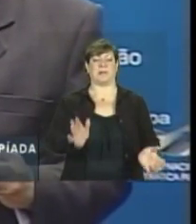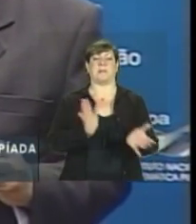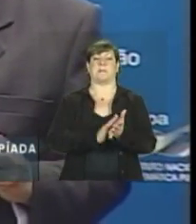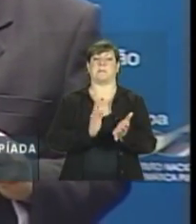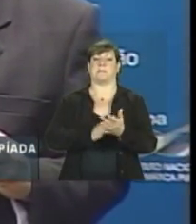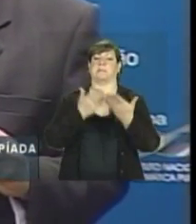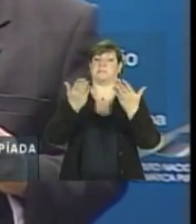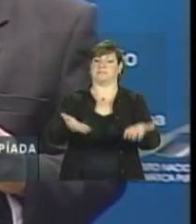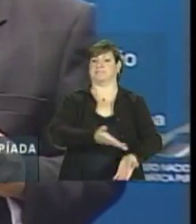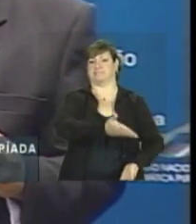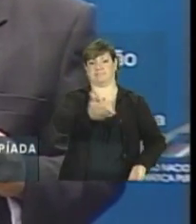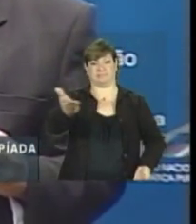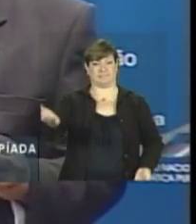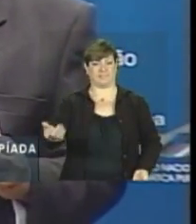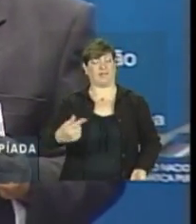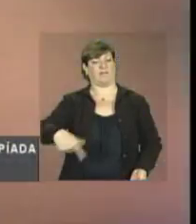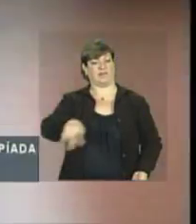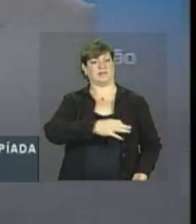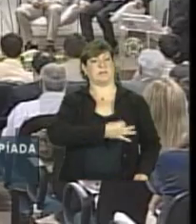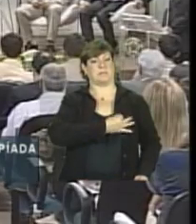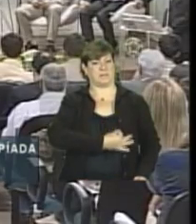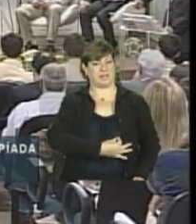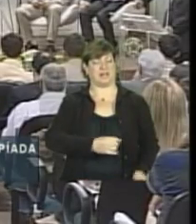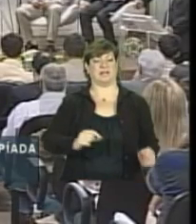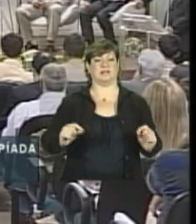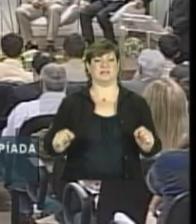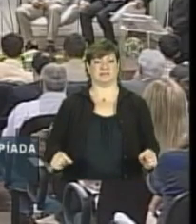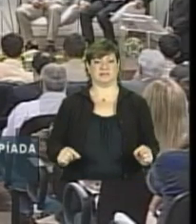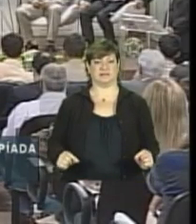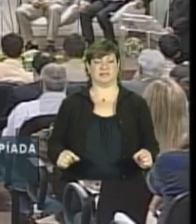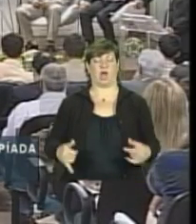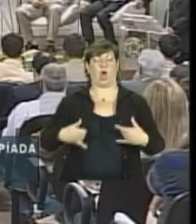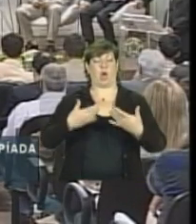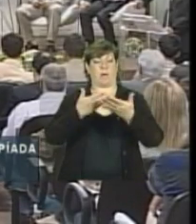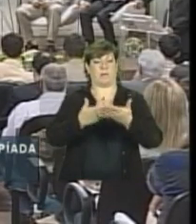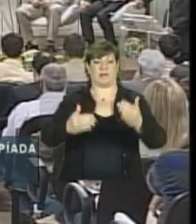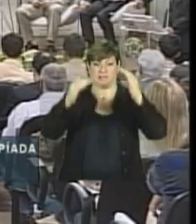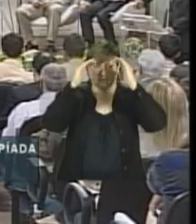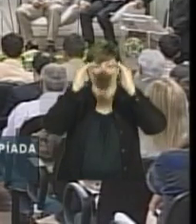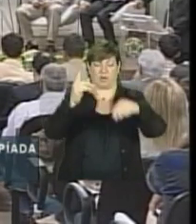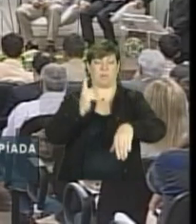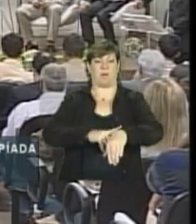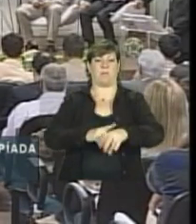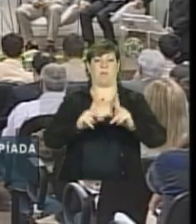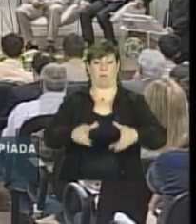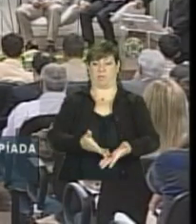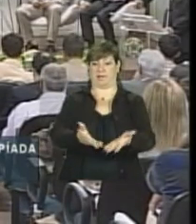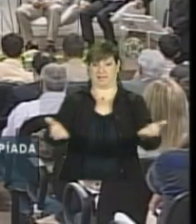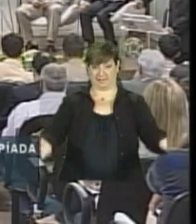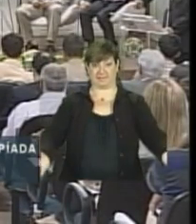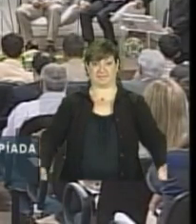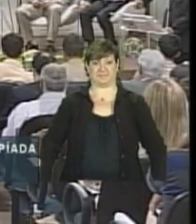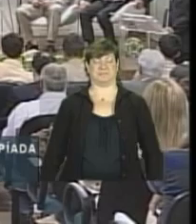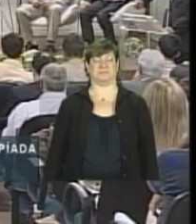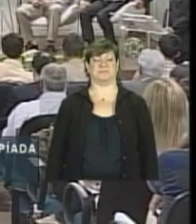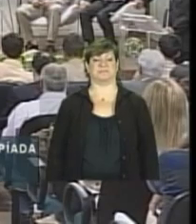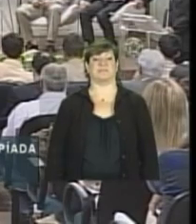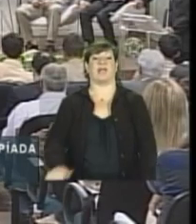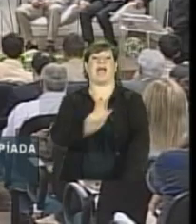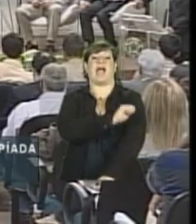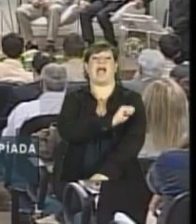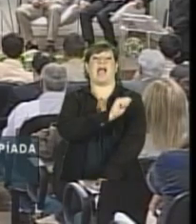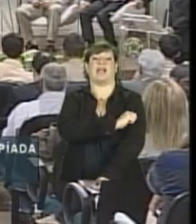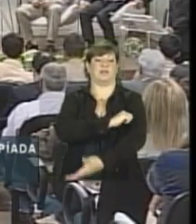Parabéns a vocês. Vocês são merecedores de homenagens num momento como esse.